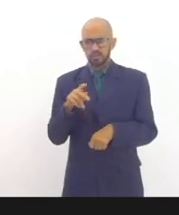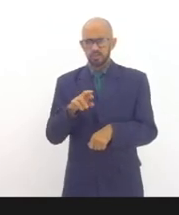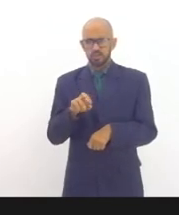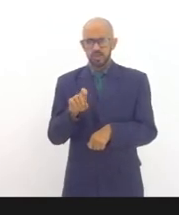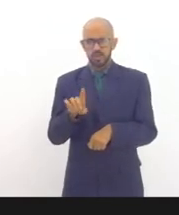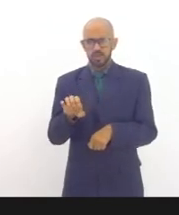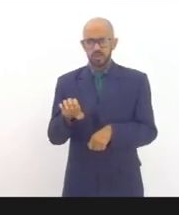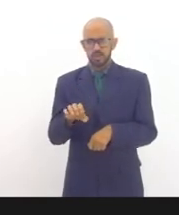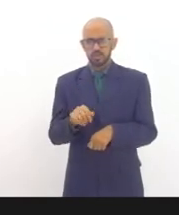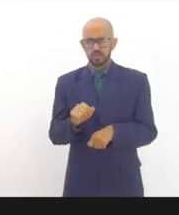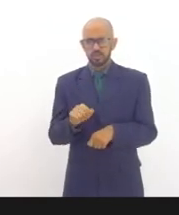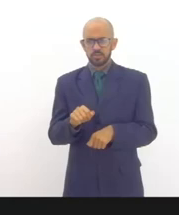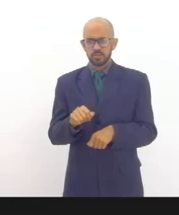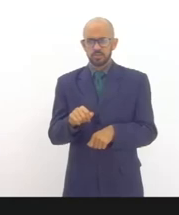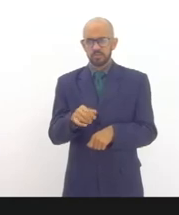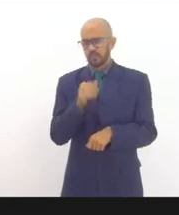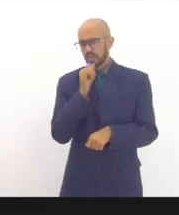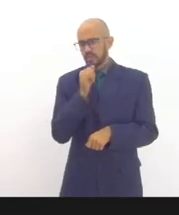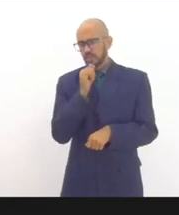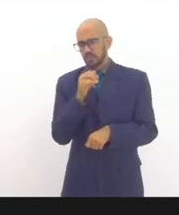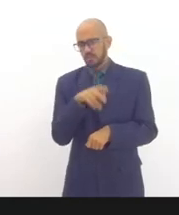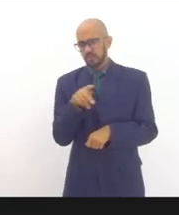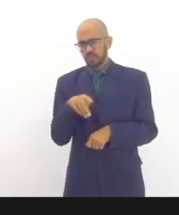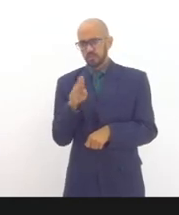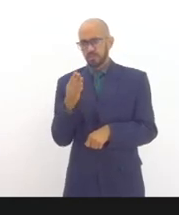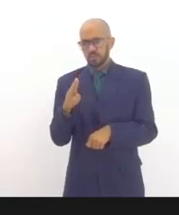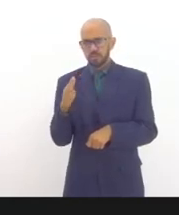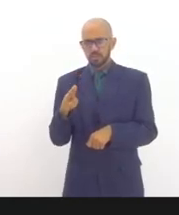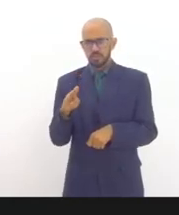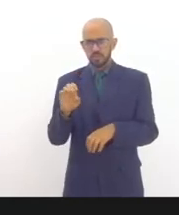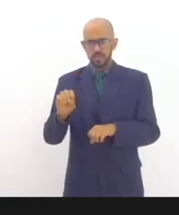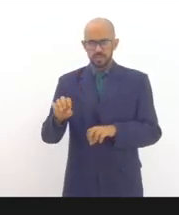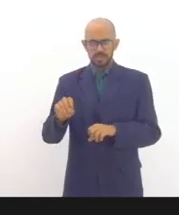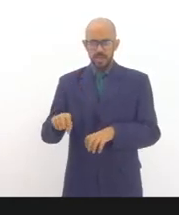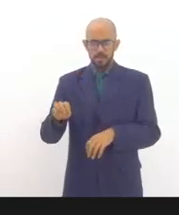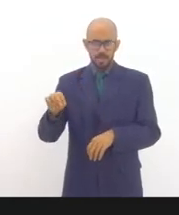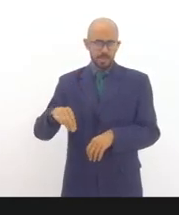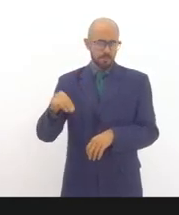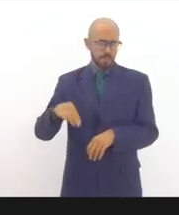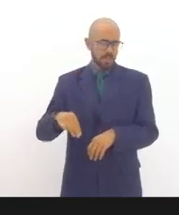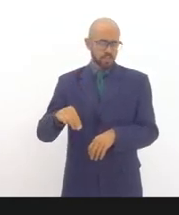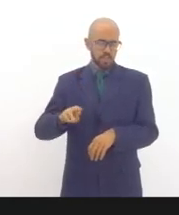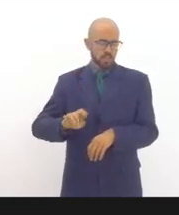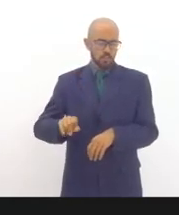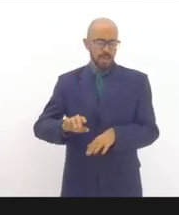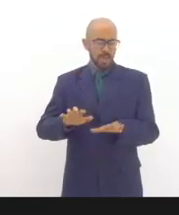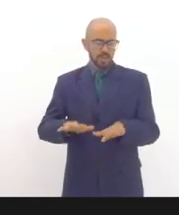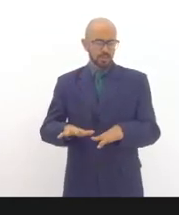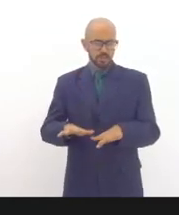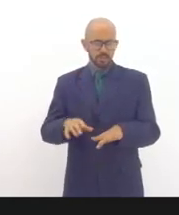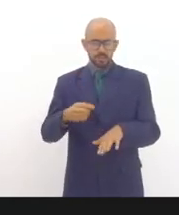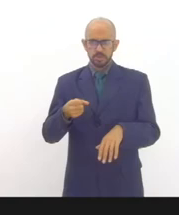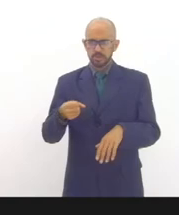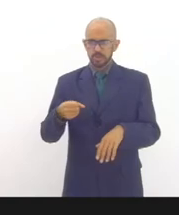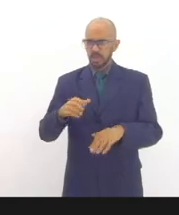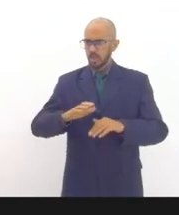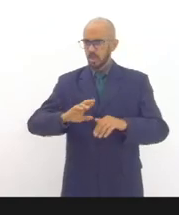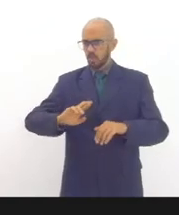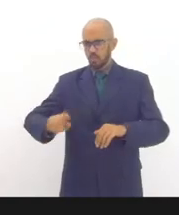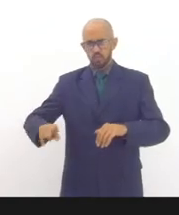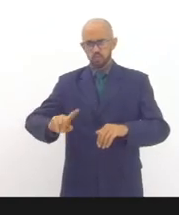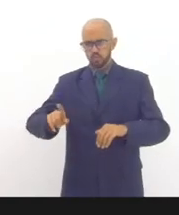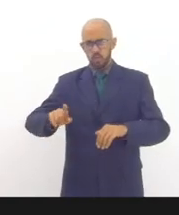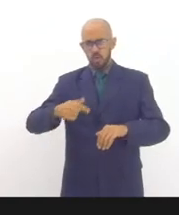professor de biologia, vou pegar e dar uma disciplina relacionada à área de matemática, não é isso. Eu tenho habilitação para trabalhar dentro da